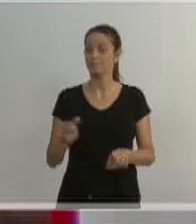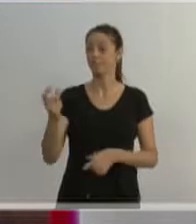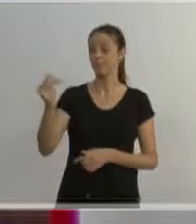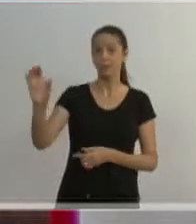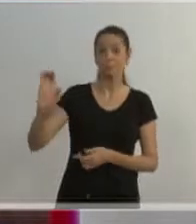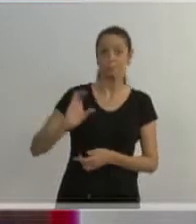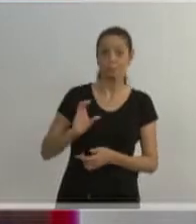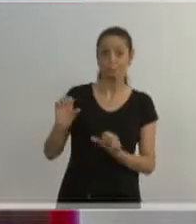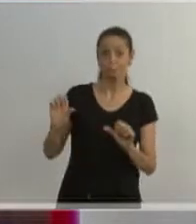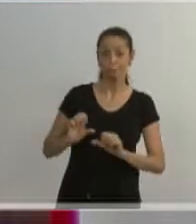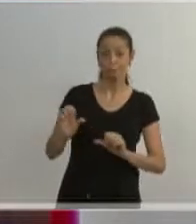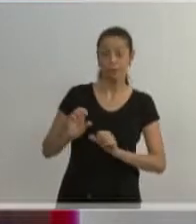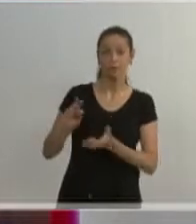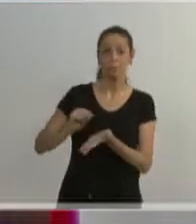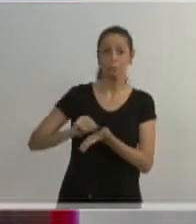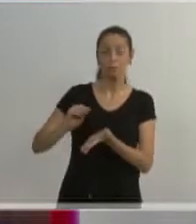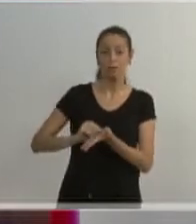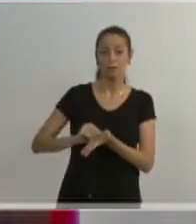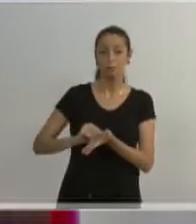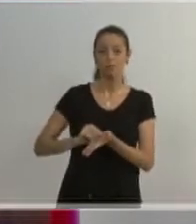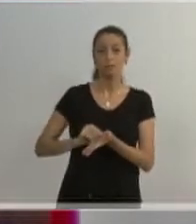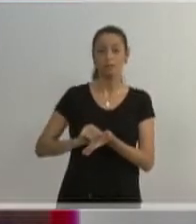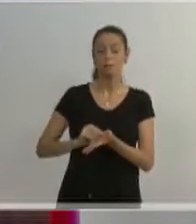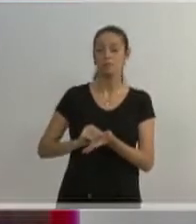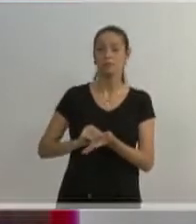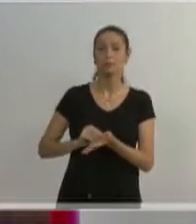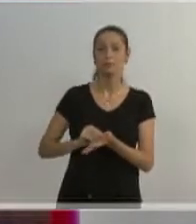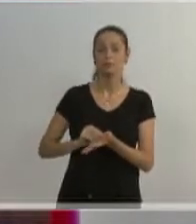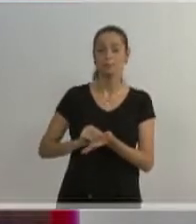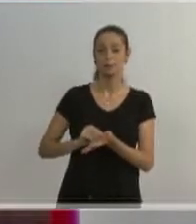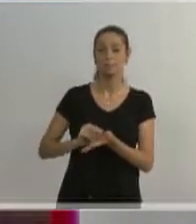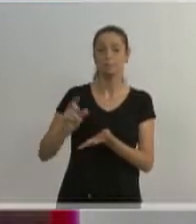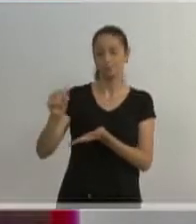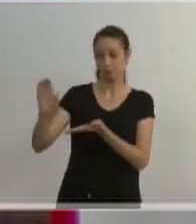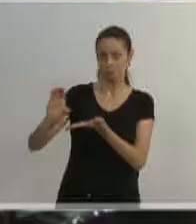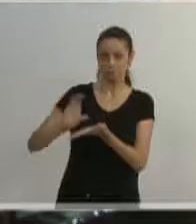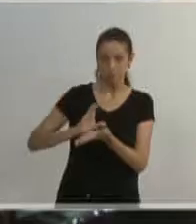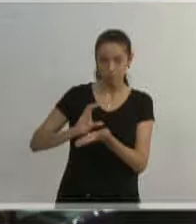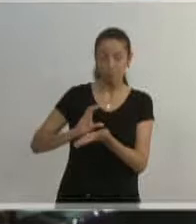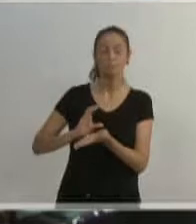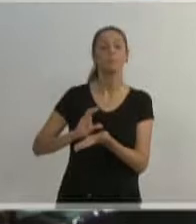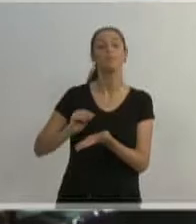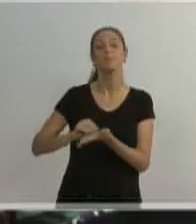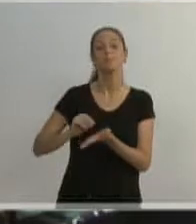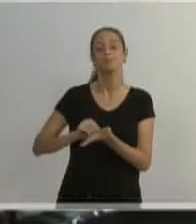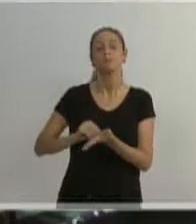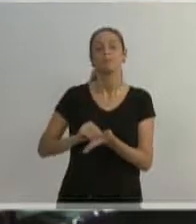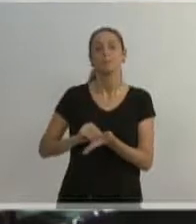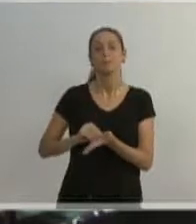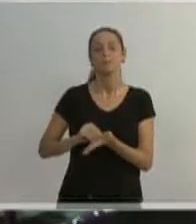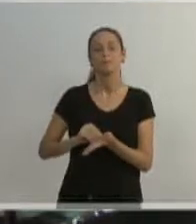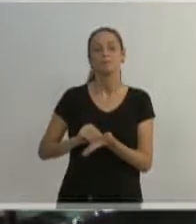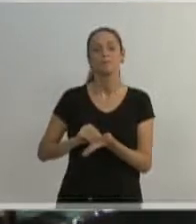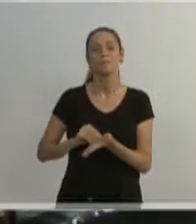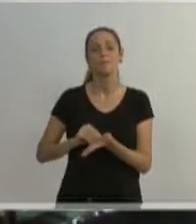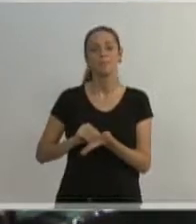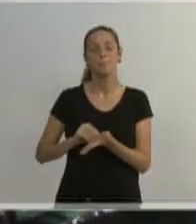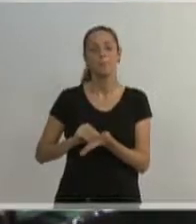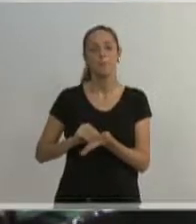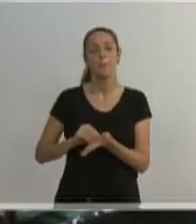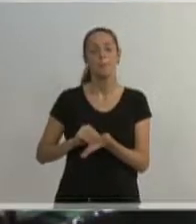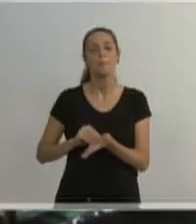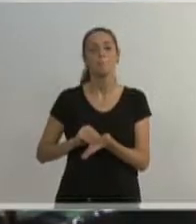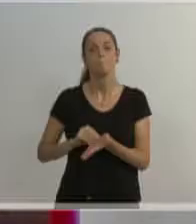nós vamos ter que ter aqui 30 segundos ou mais para concluir seu presidente só mais 35 dias para concluir